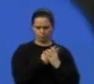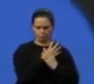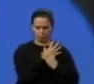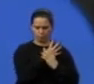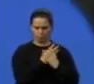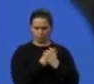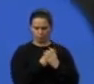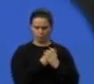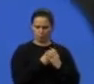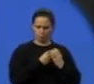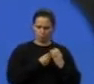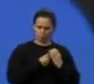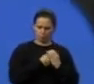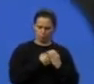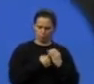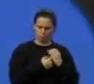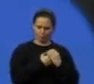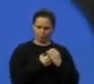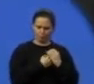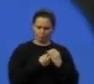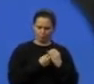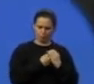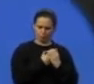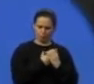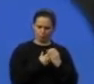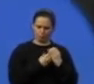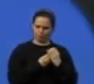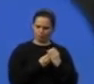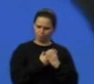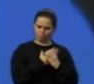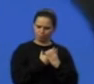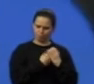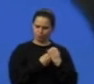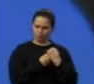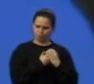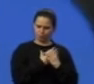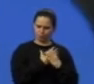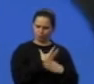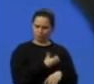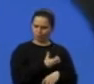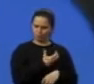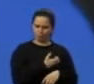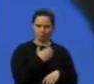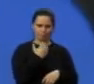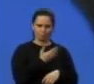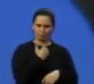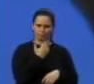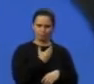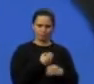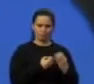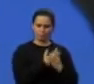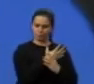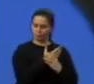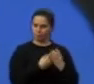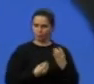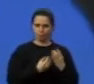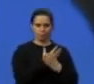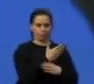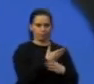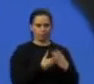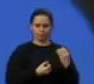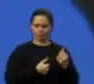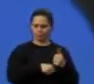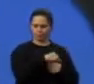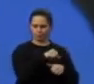estar circulante e o coração não consegue realizar as suas trocas de sangue arterial e sangue venoso.